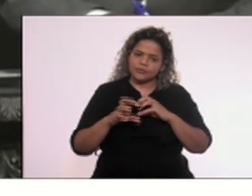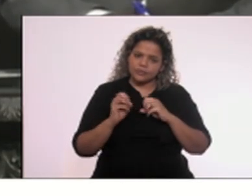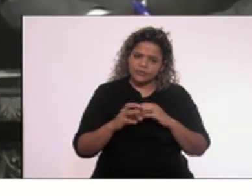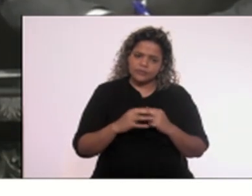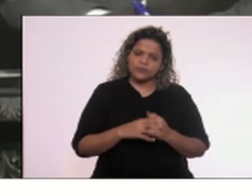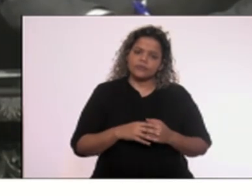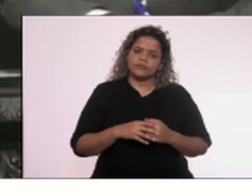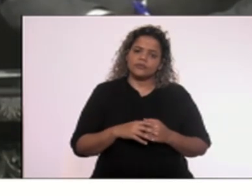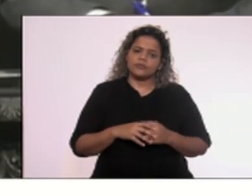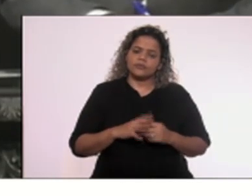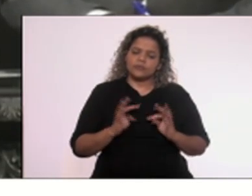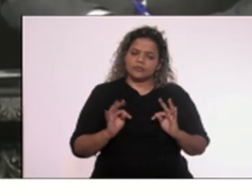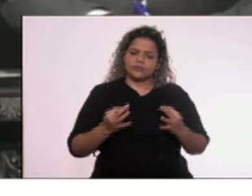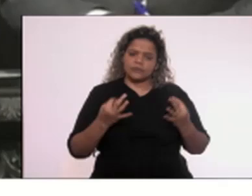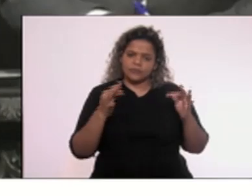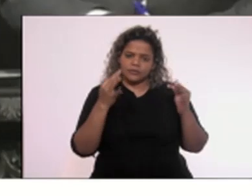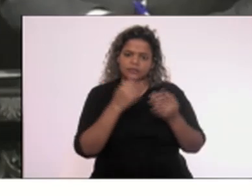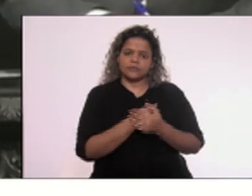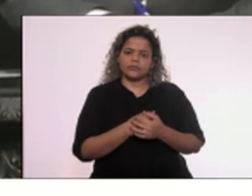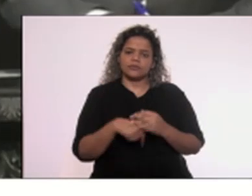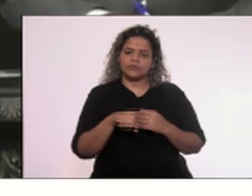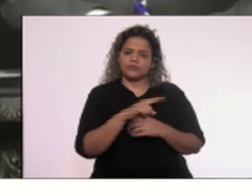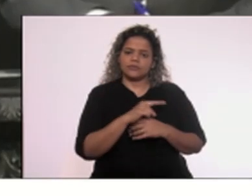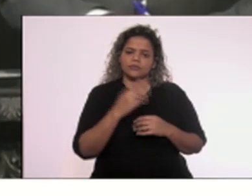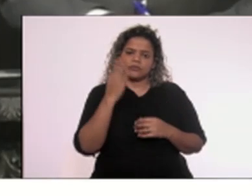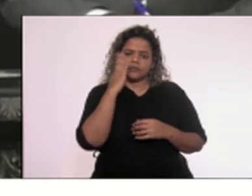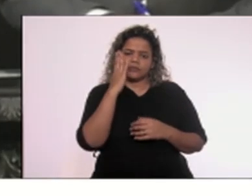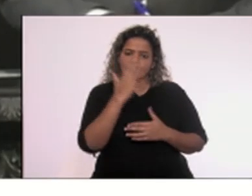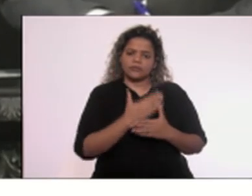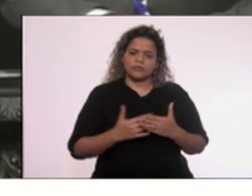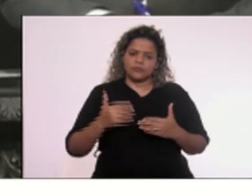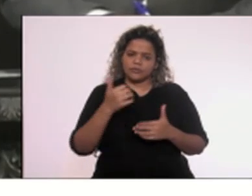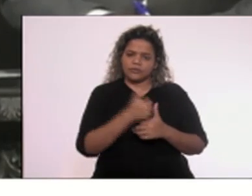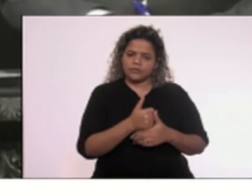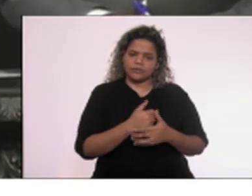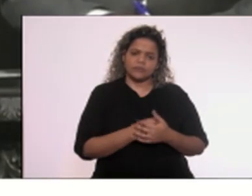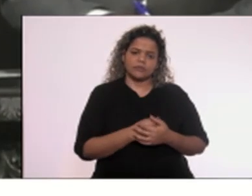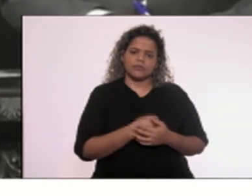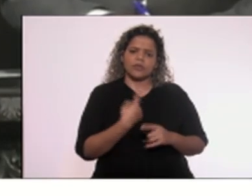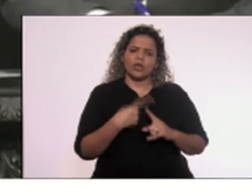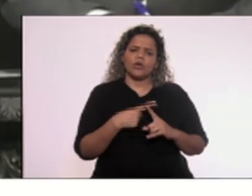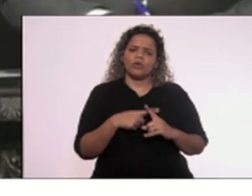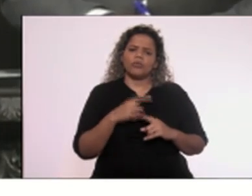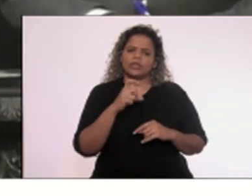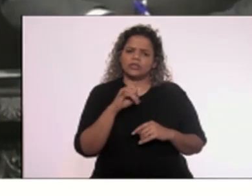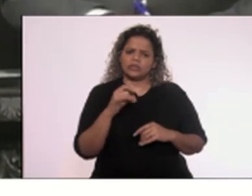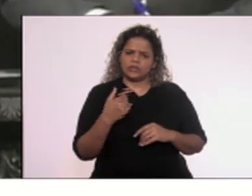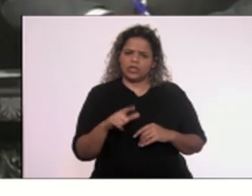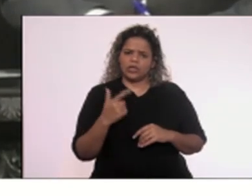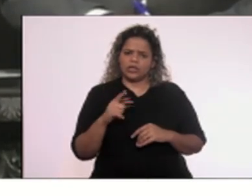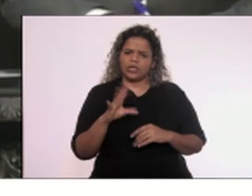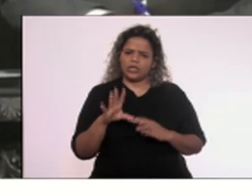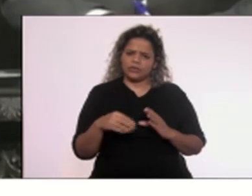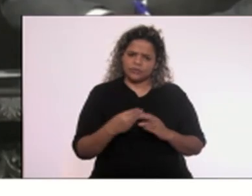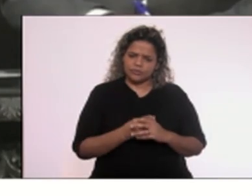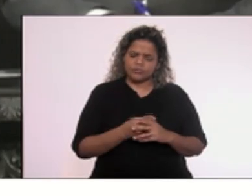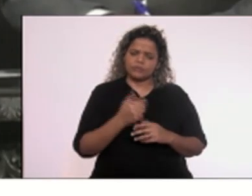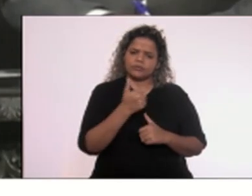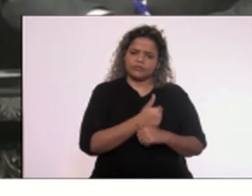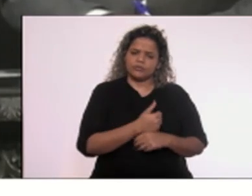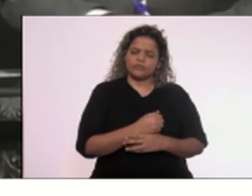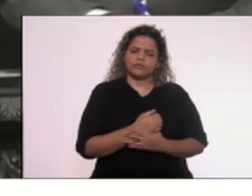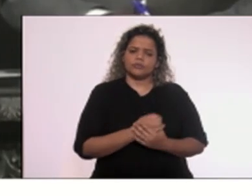e da ciência e tecnologia. Vossa Excelência faria um substitutivo, porque senão vamos ter o substitutivo e emendas ao